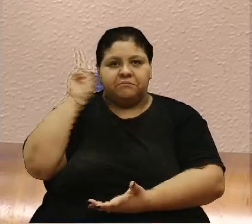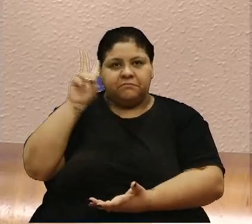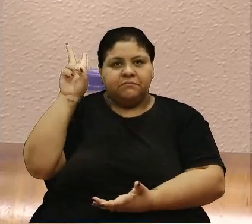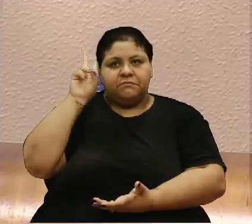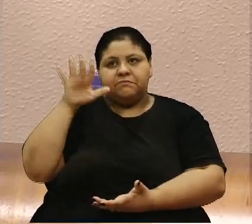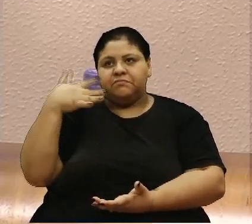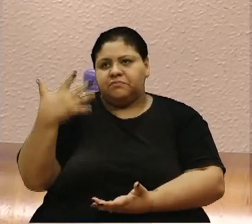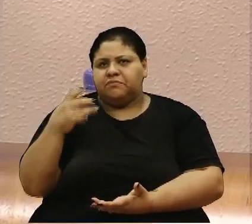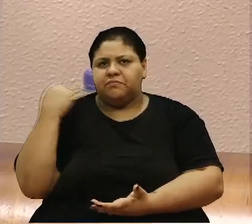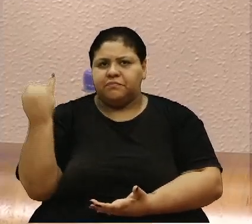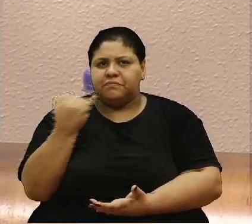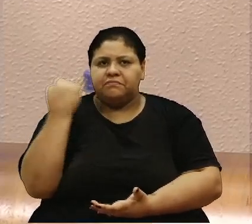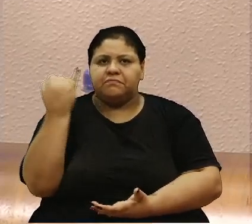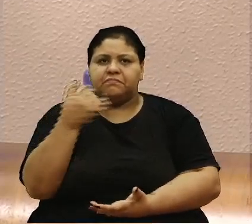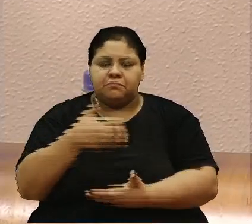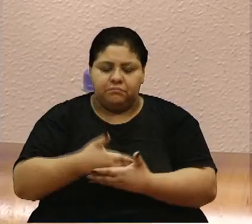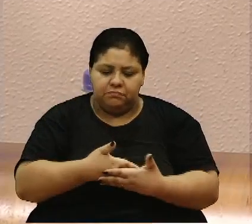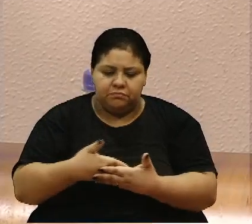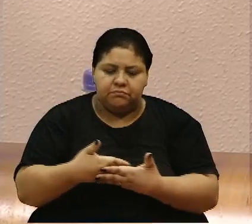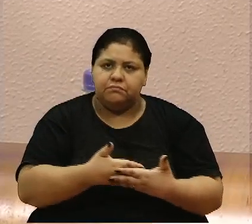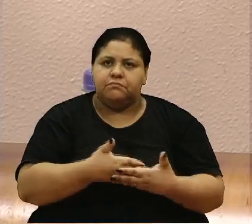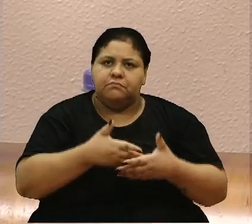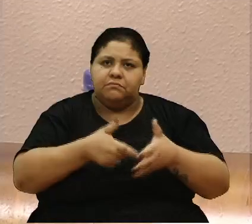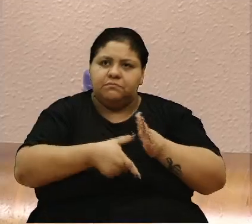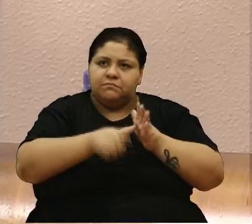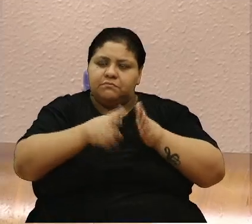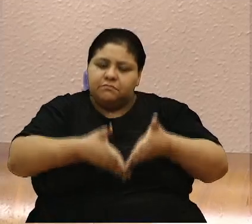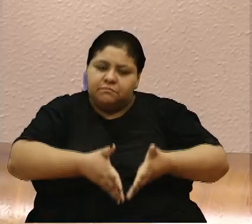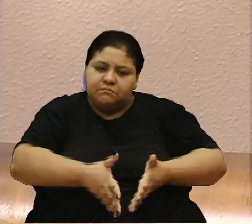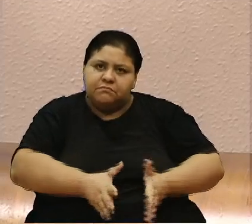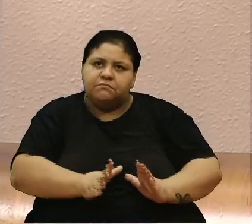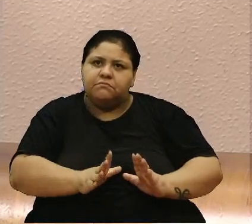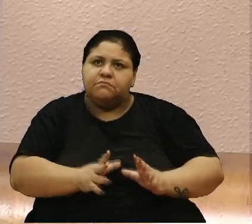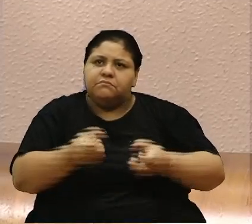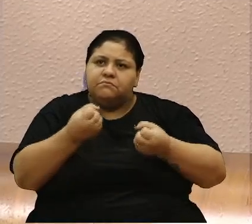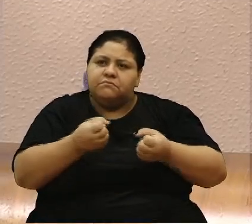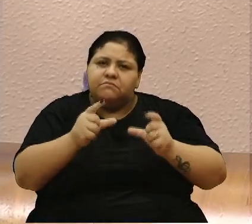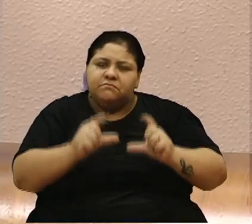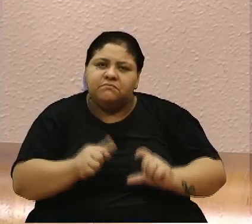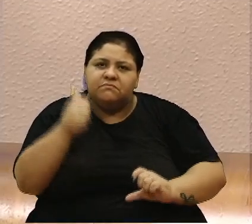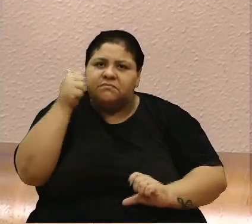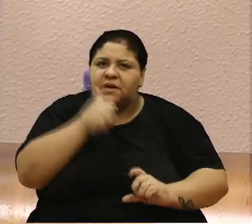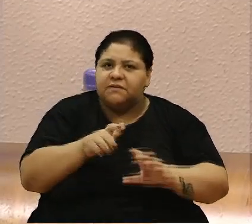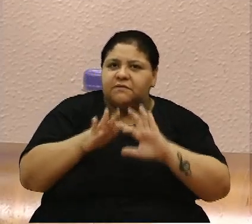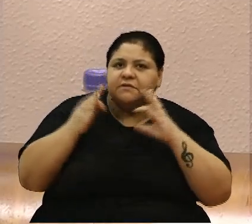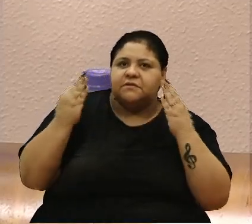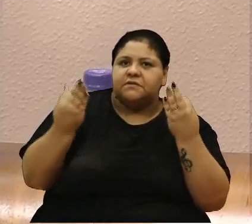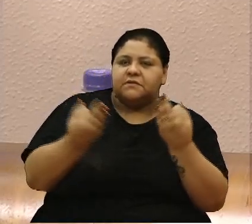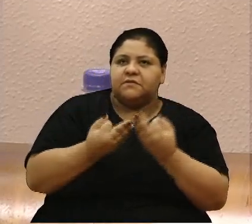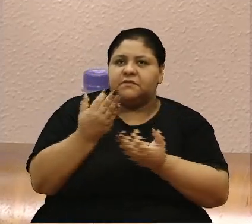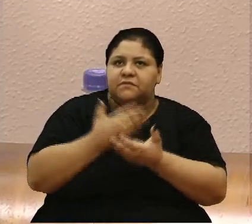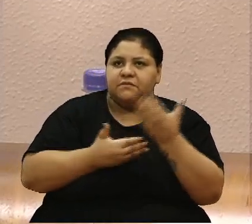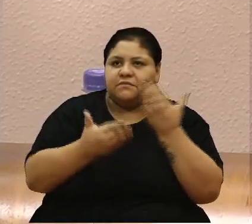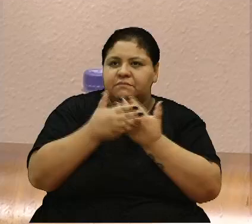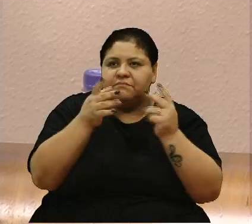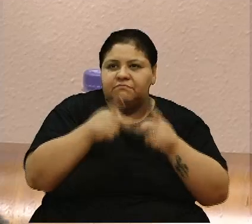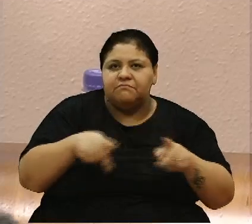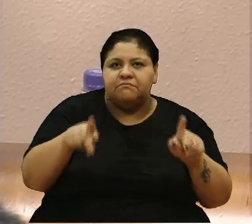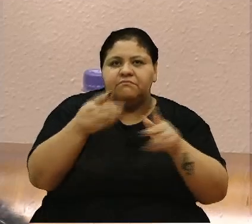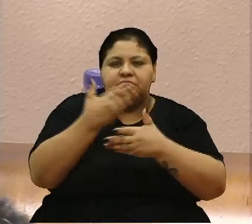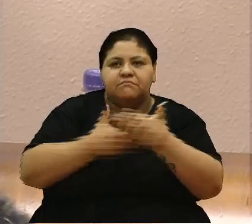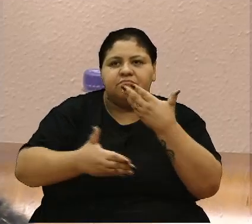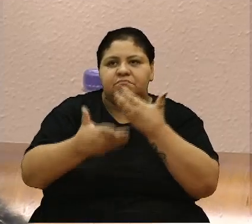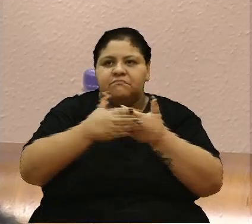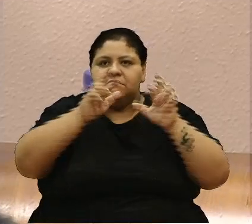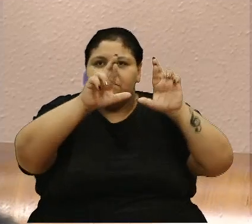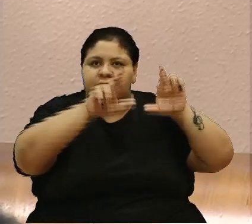Então, importantíssimo para os nossos bebês, né, prematuro, de baixo peso, para as nossas mulheres, para as famílias, né, para toda a população, para toda a nossa